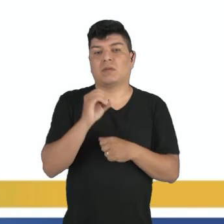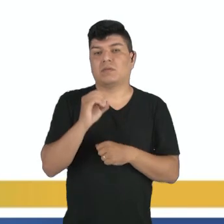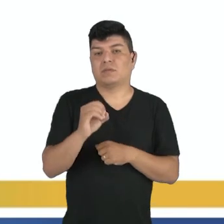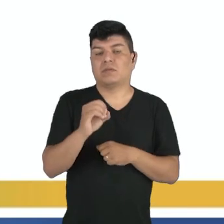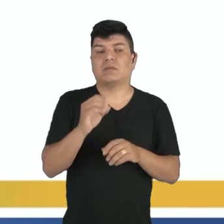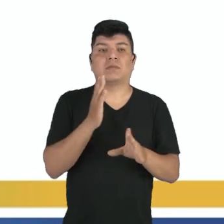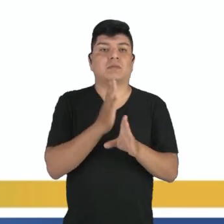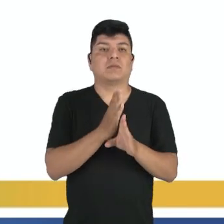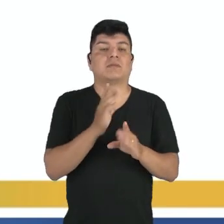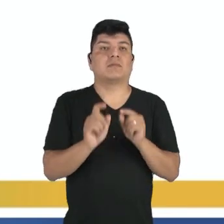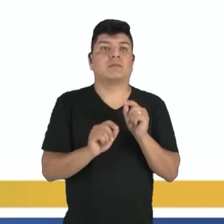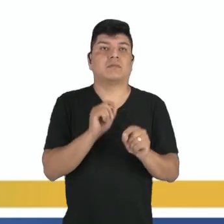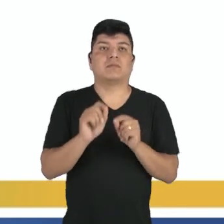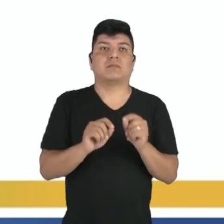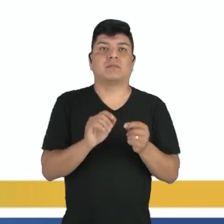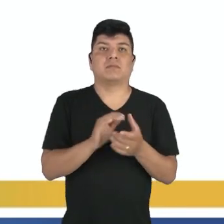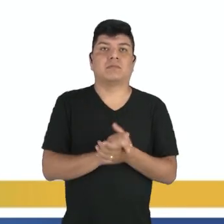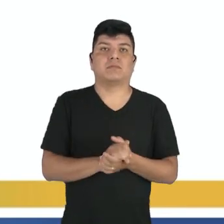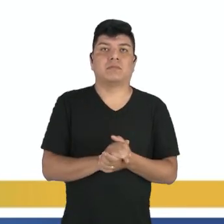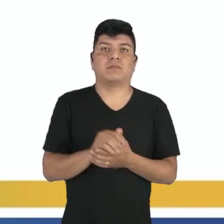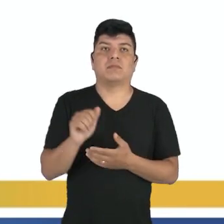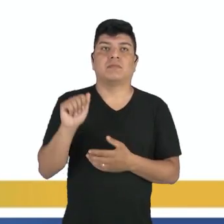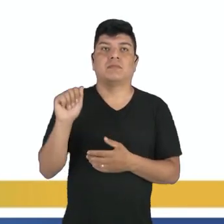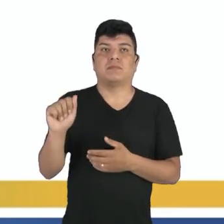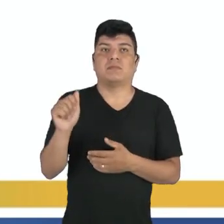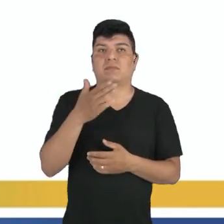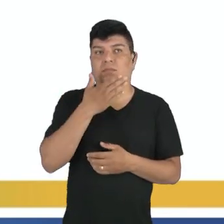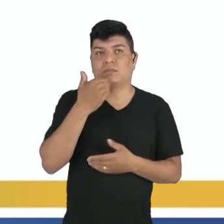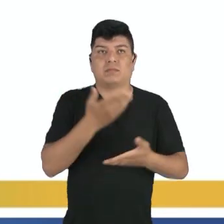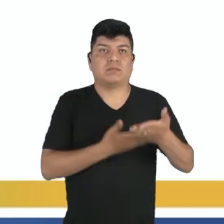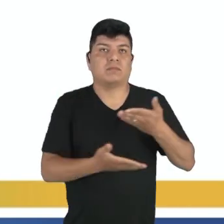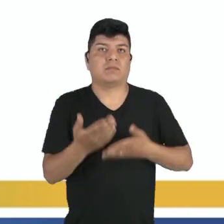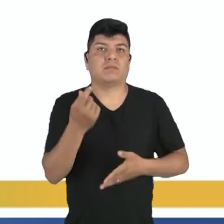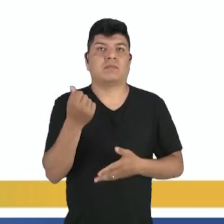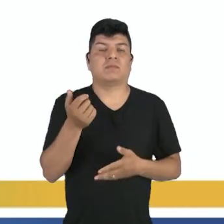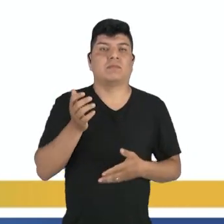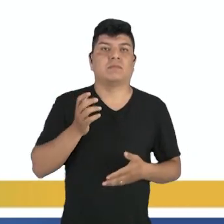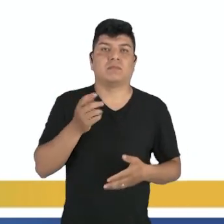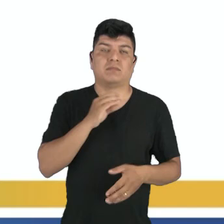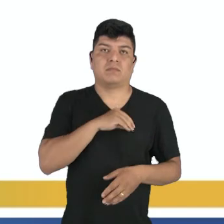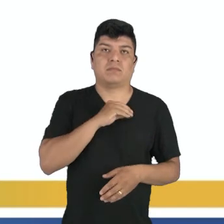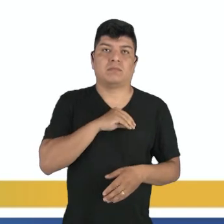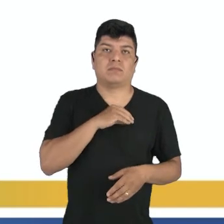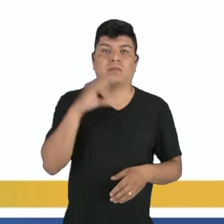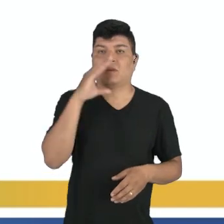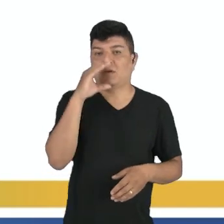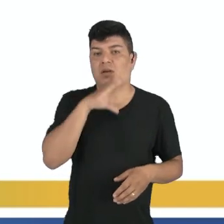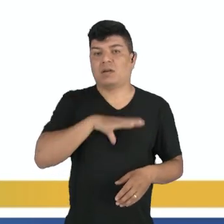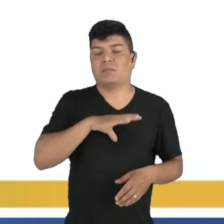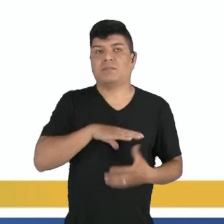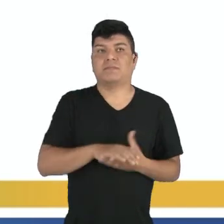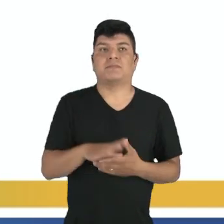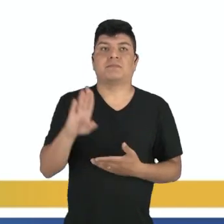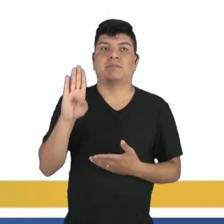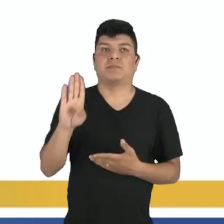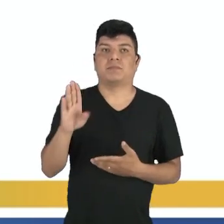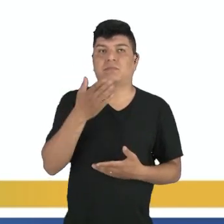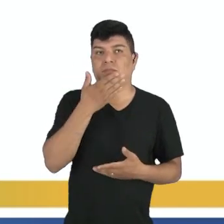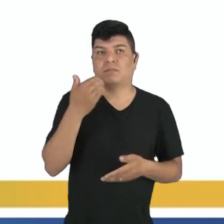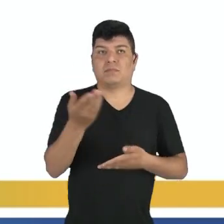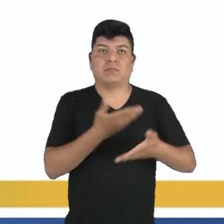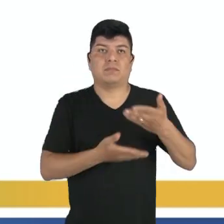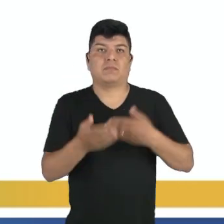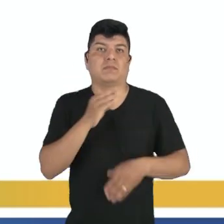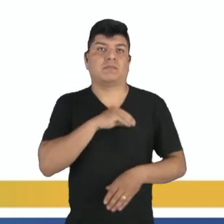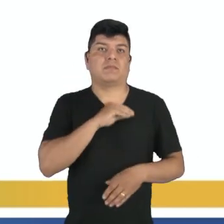Isso se deve a atual letra a melhor distribuição de renda e a rápida urbanização letra B melhor